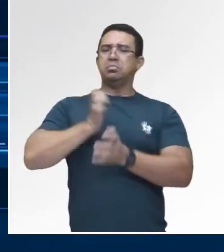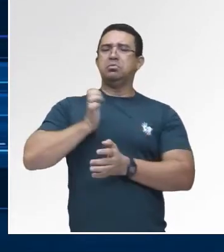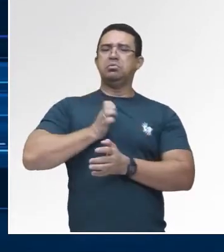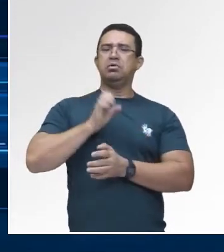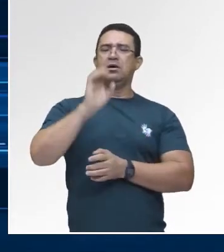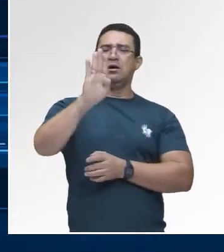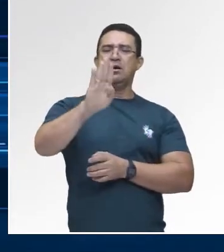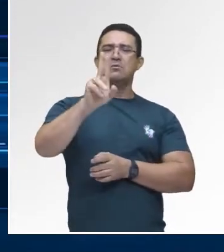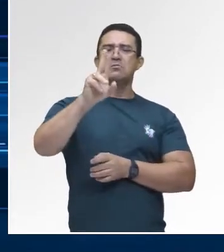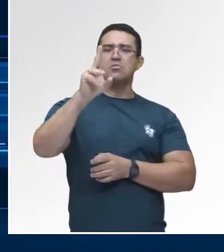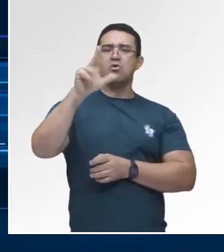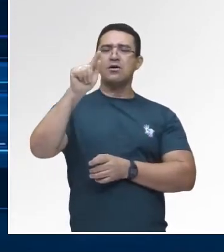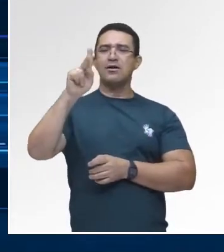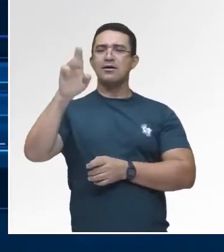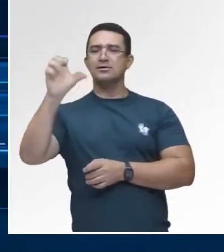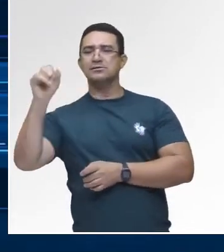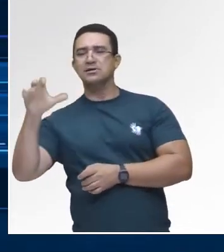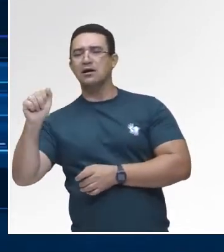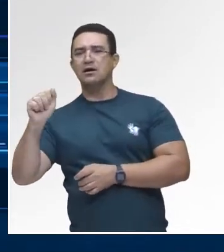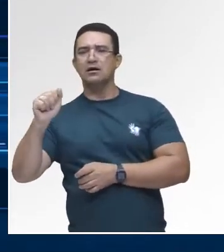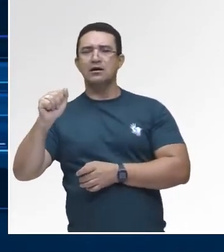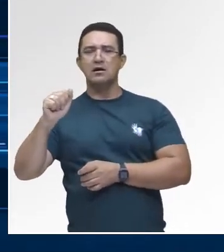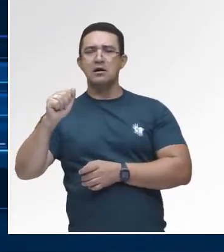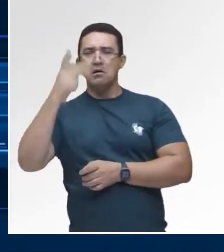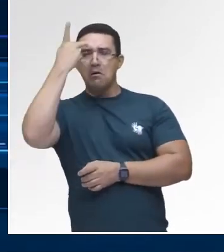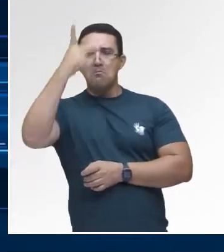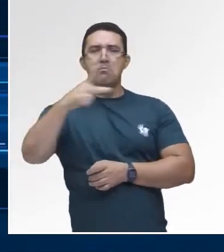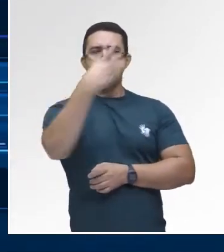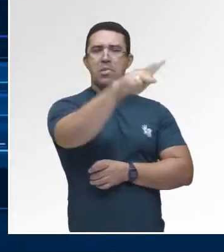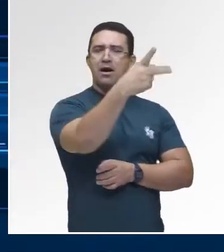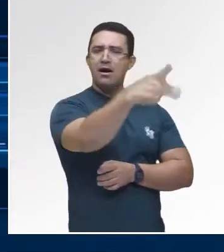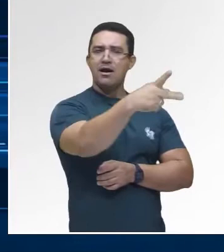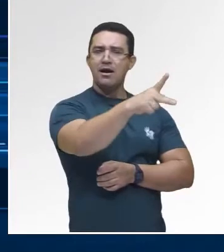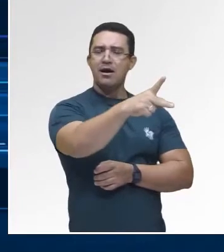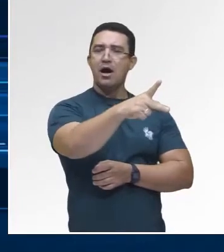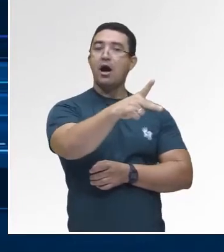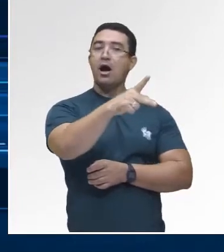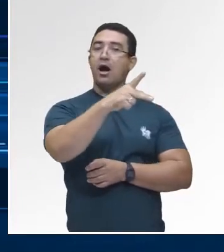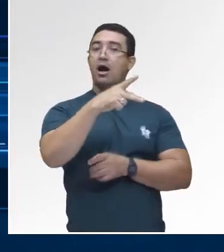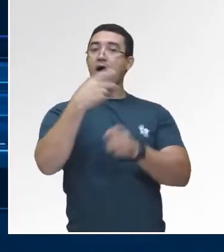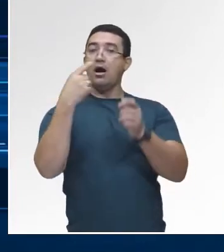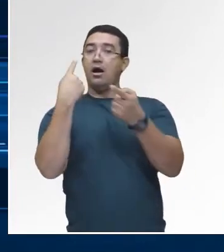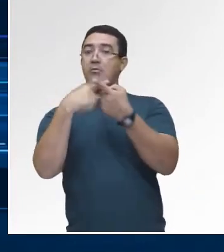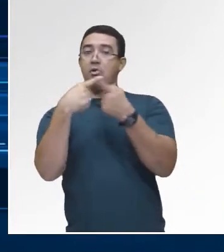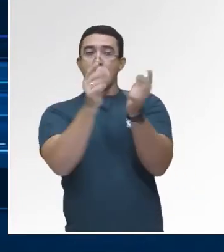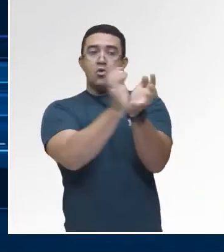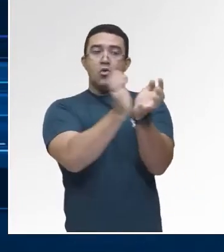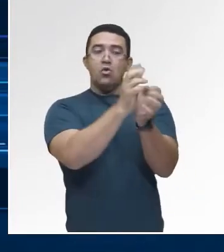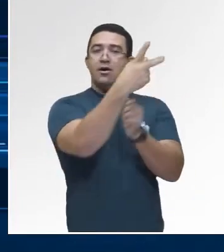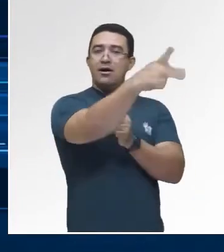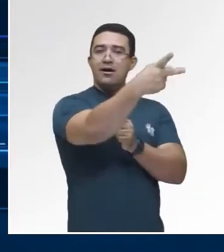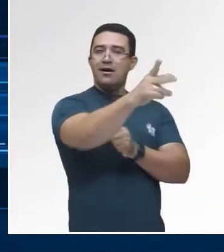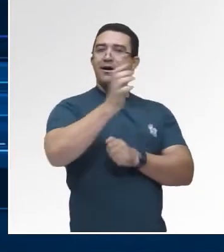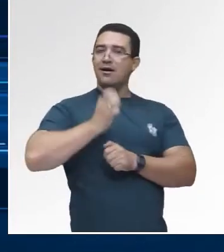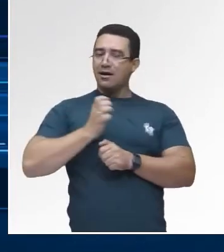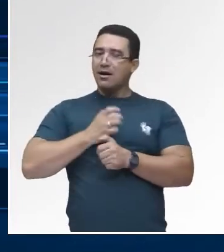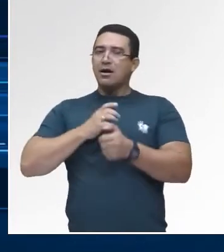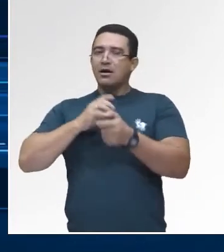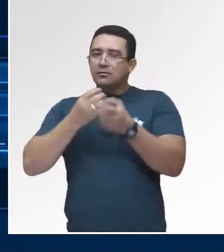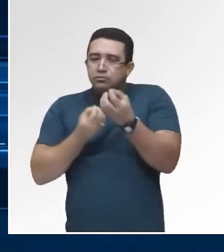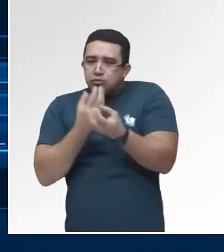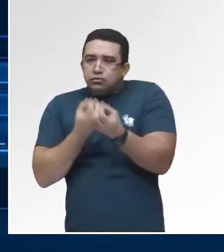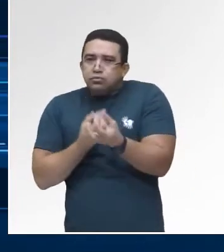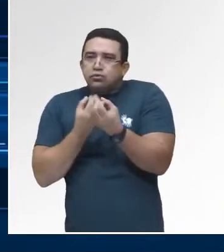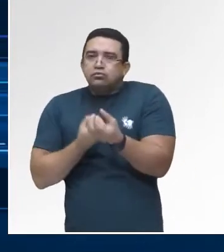pela burguesia e para a burguesia? Porque era produzido pela burguesia, por quem tinha o poder econômico, né?